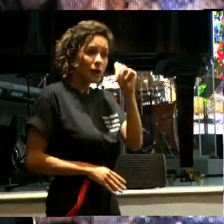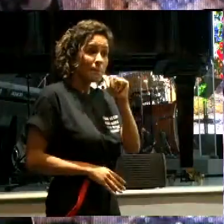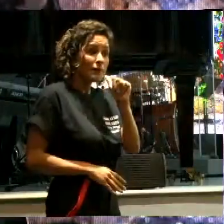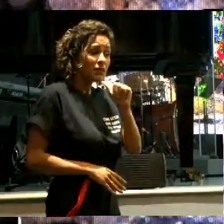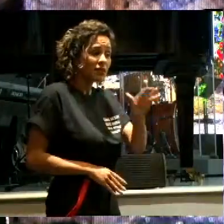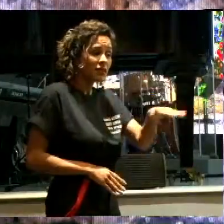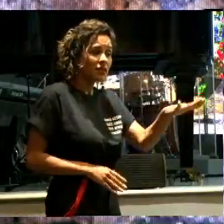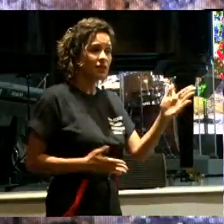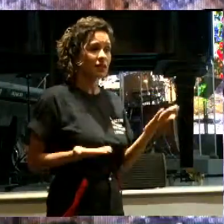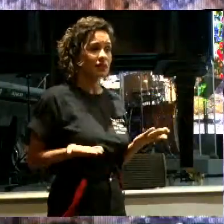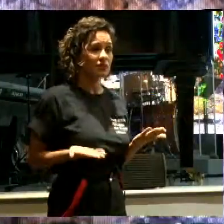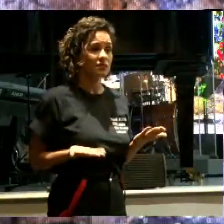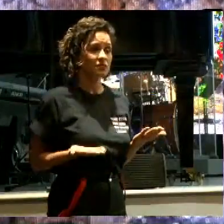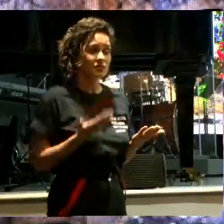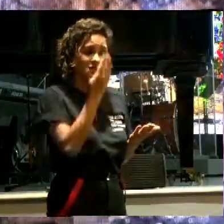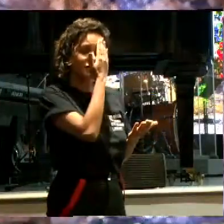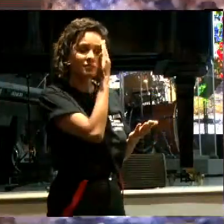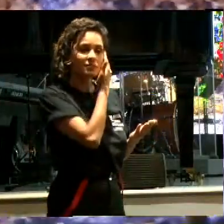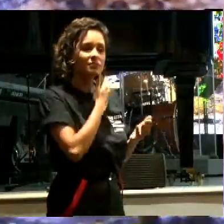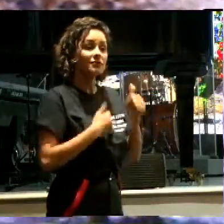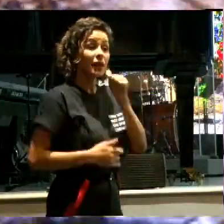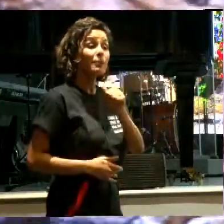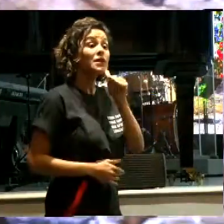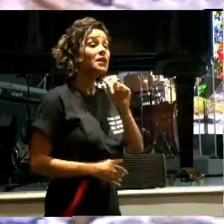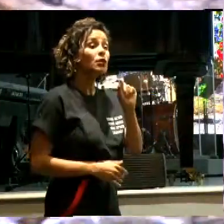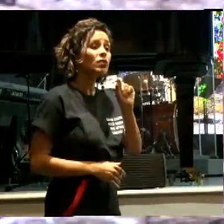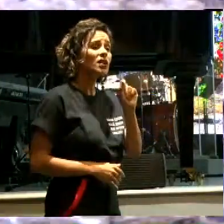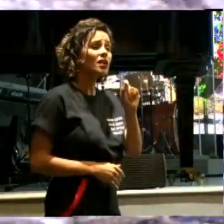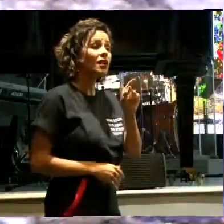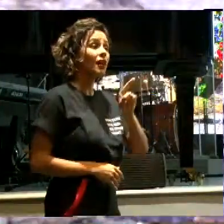que ela foi levada cativa.